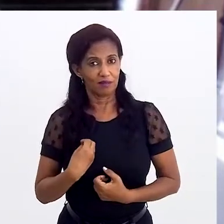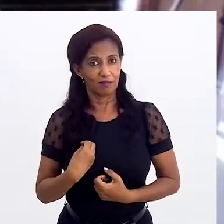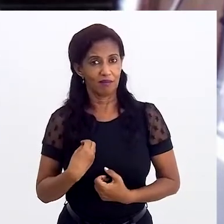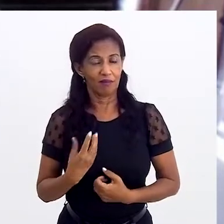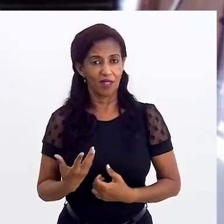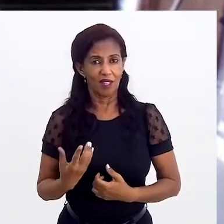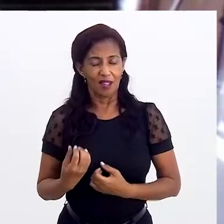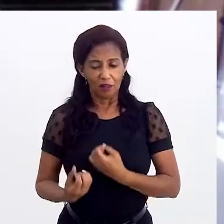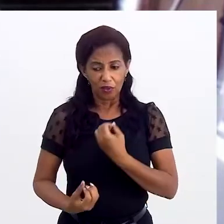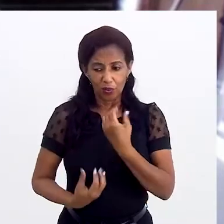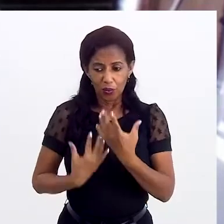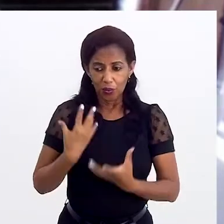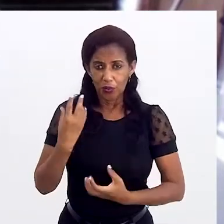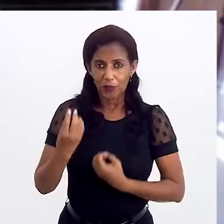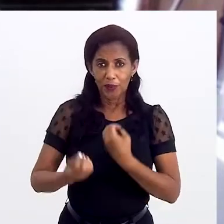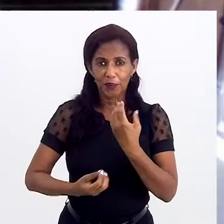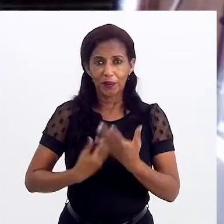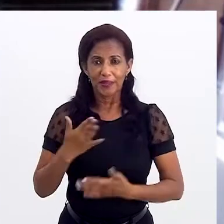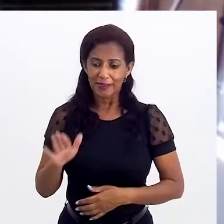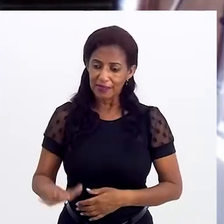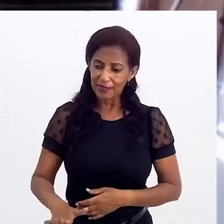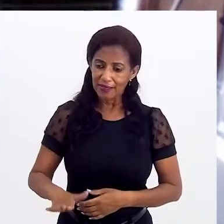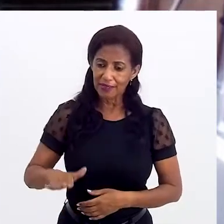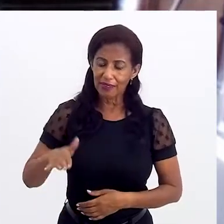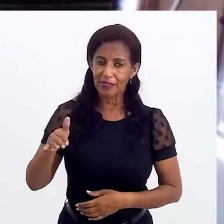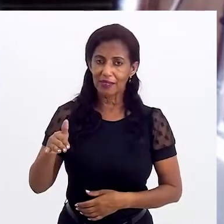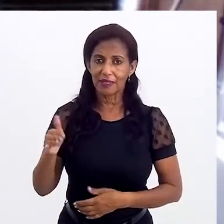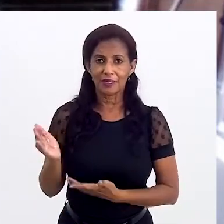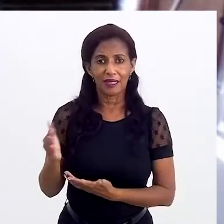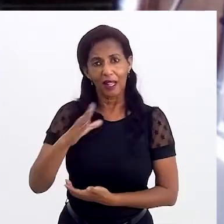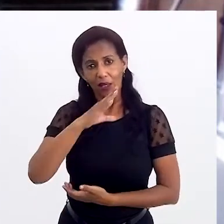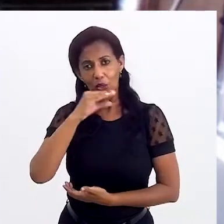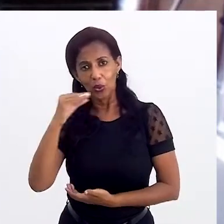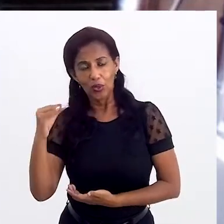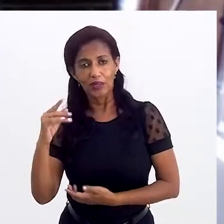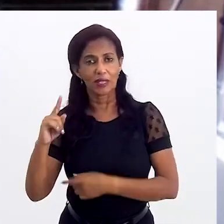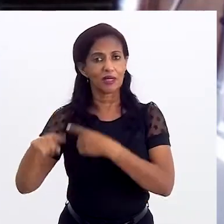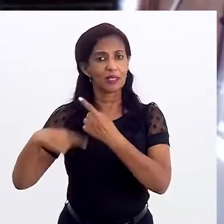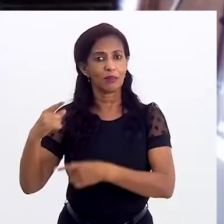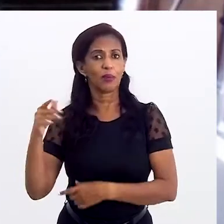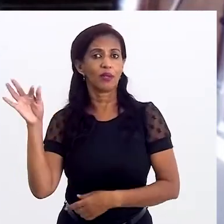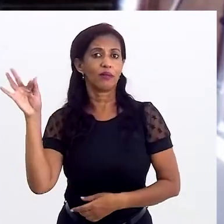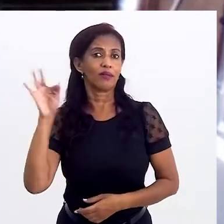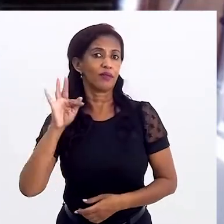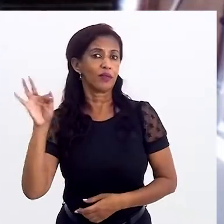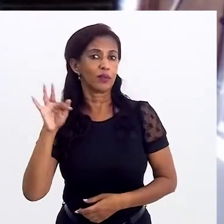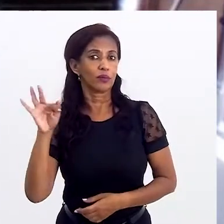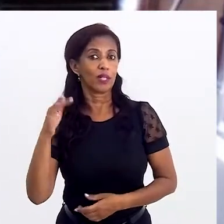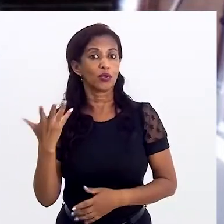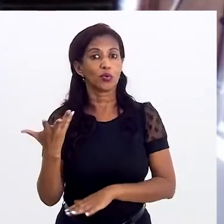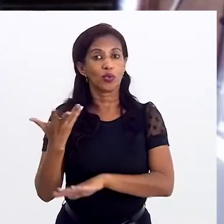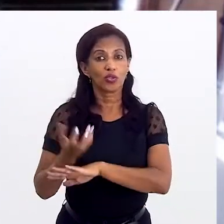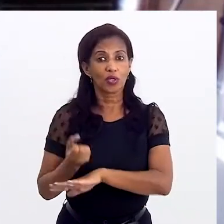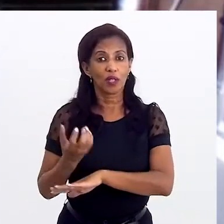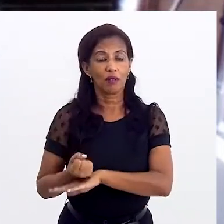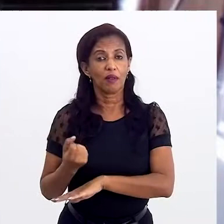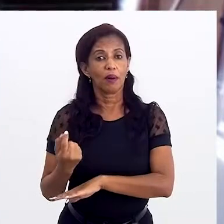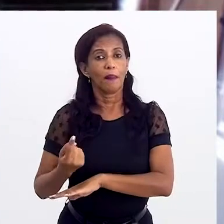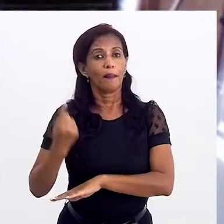né? Ela foi se definindo desde a nossa infância, adolescência e depois na época da faculdade, quando nós